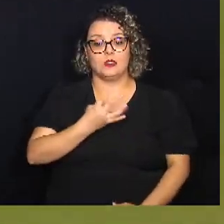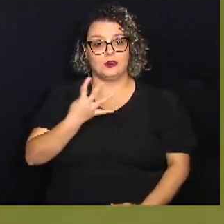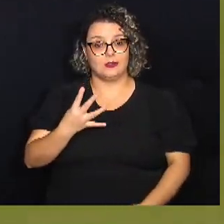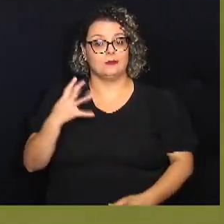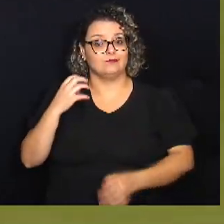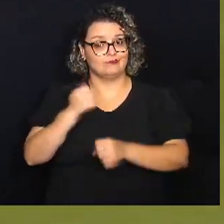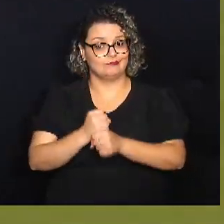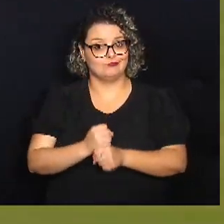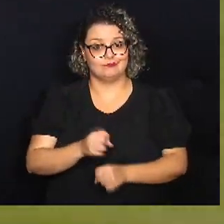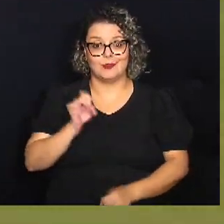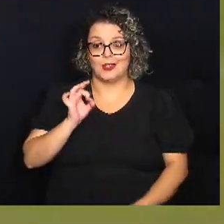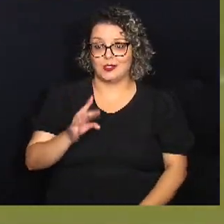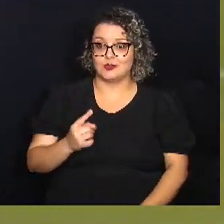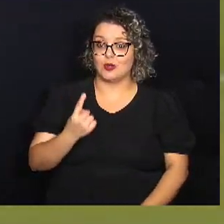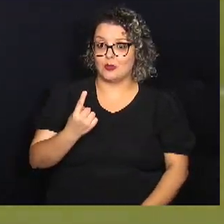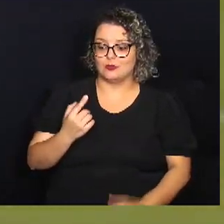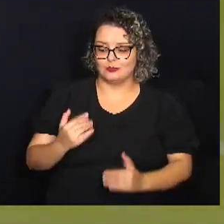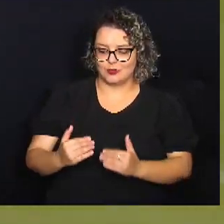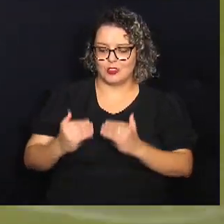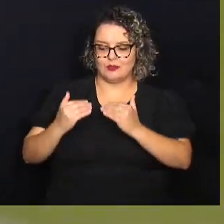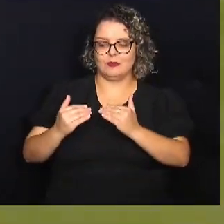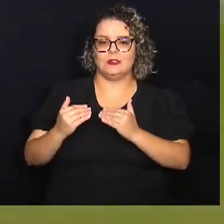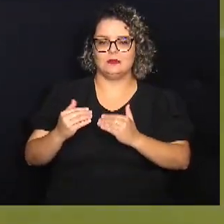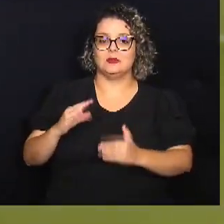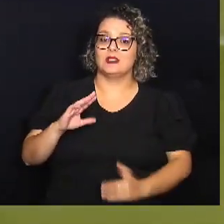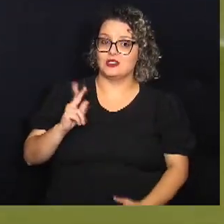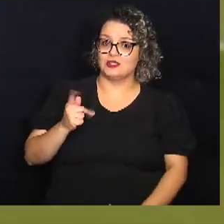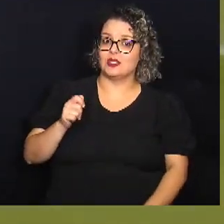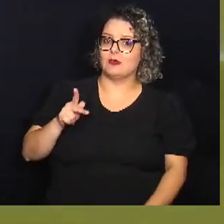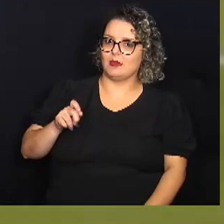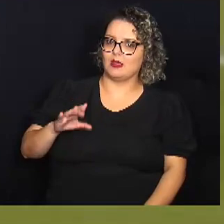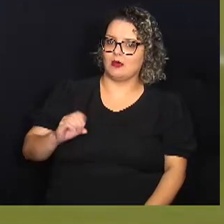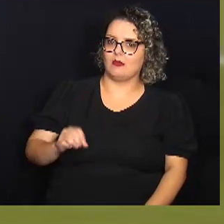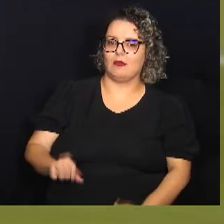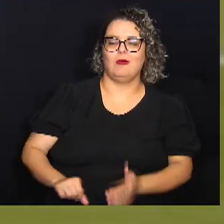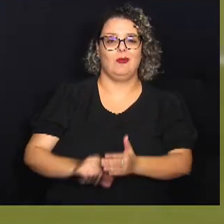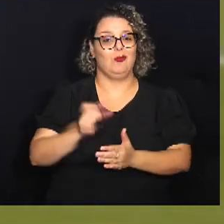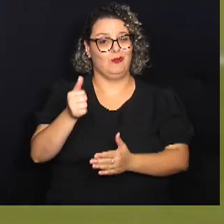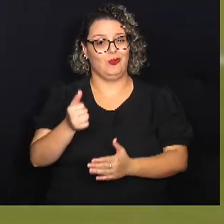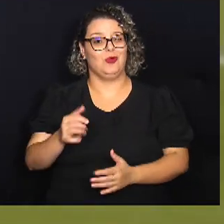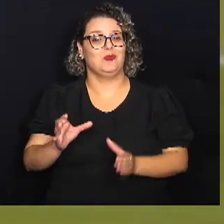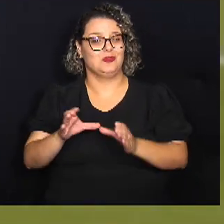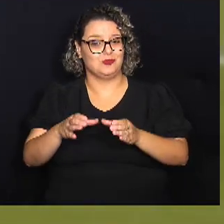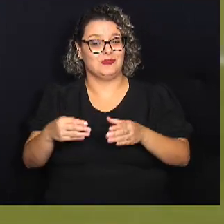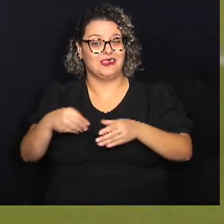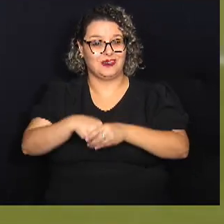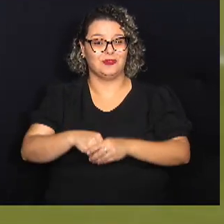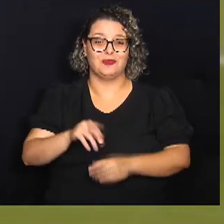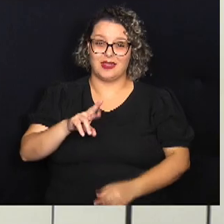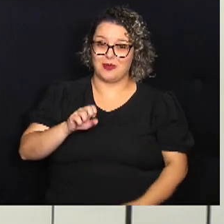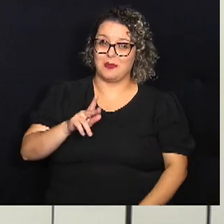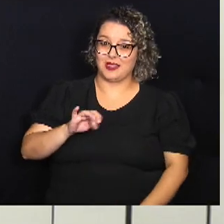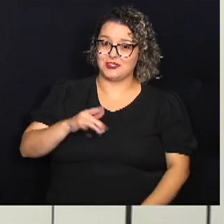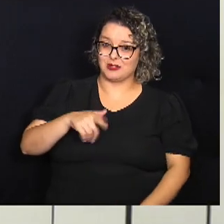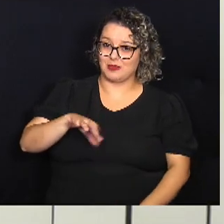ficando apenas 1 acima da Chapecoense, primeiro time dentro da zona de rebaixamento.